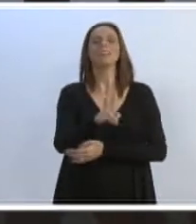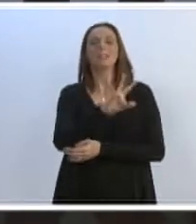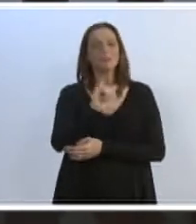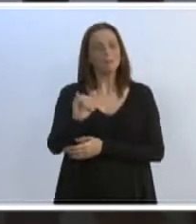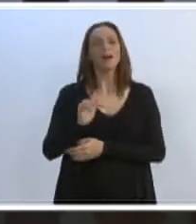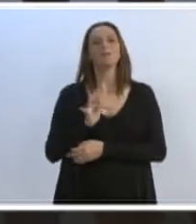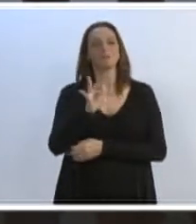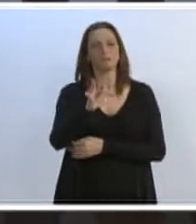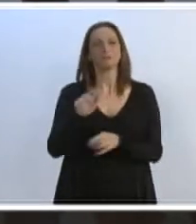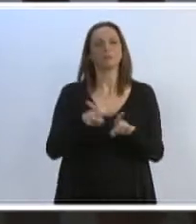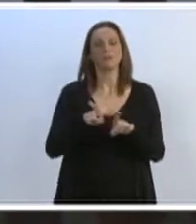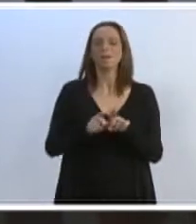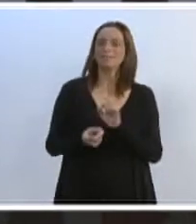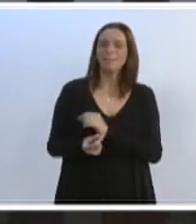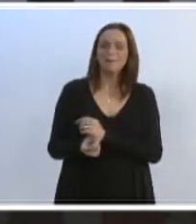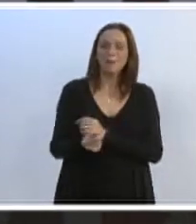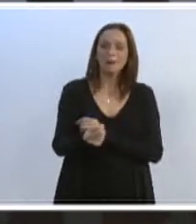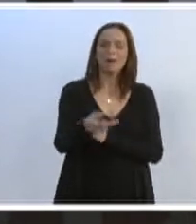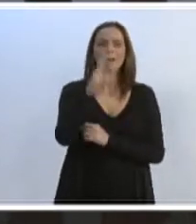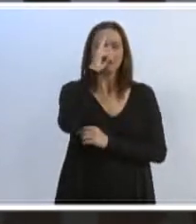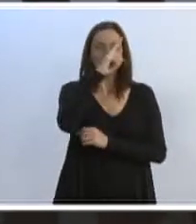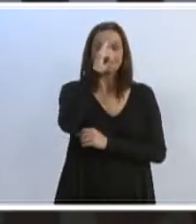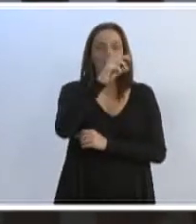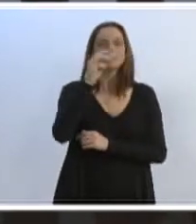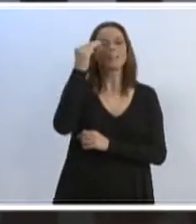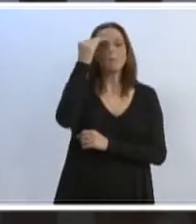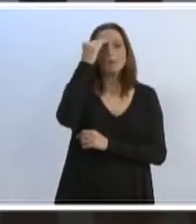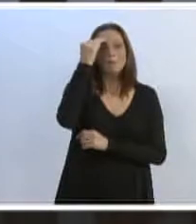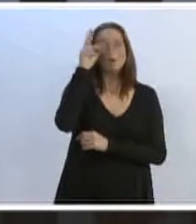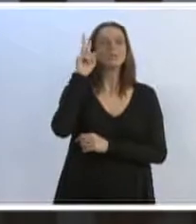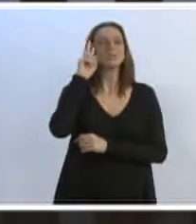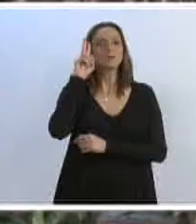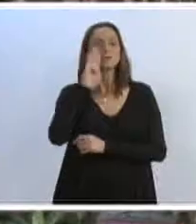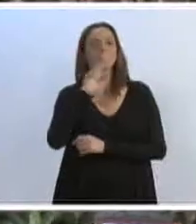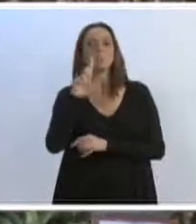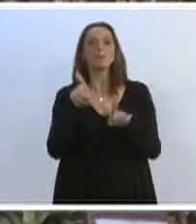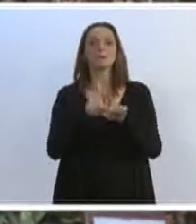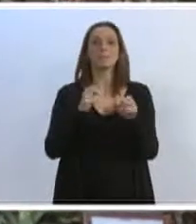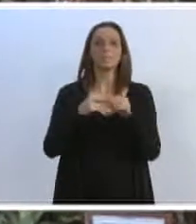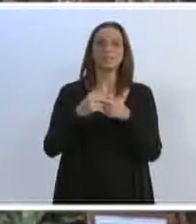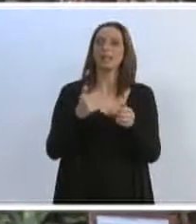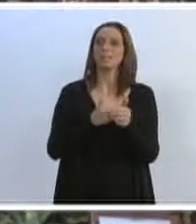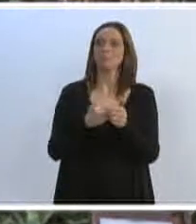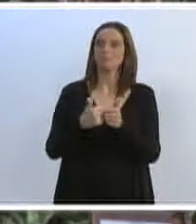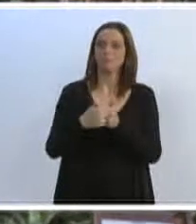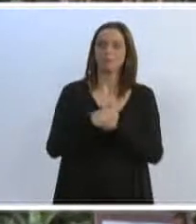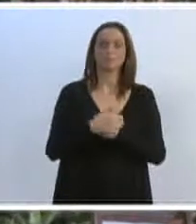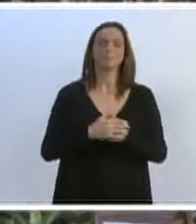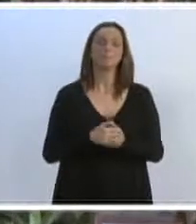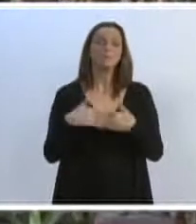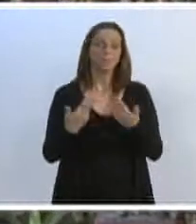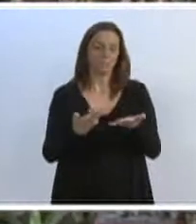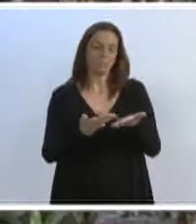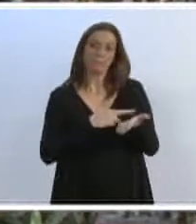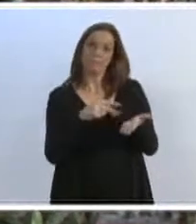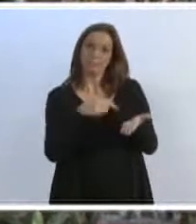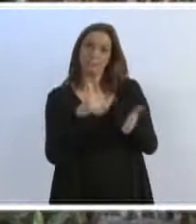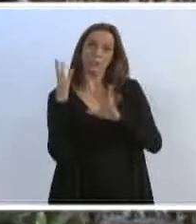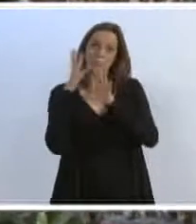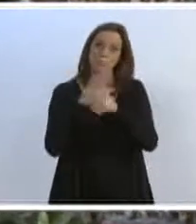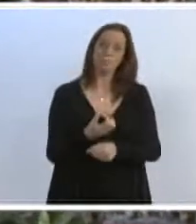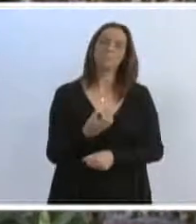cujo propósito é publicar as memórias dos habitantes do Vale do Itajaí, não apenas de imigrantes, mas também